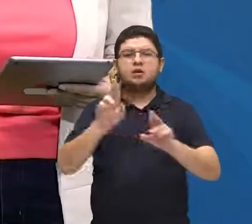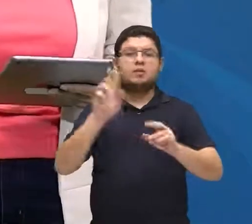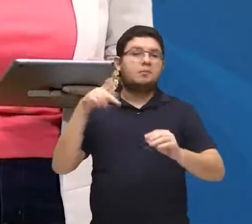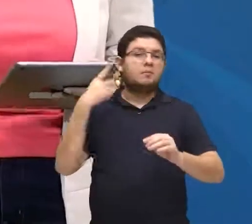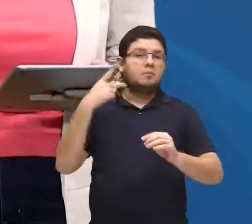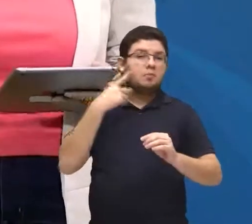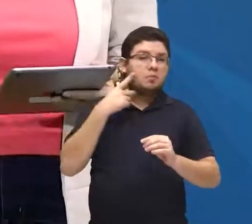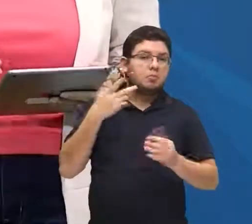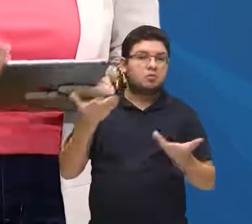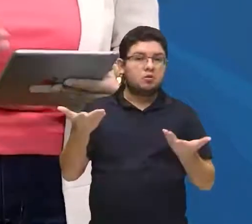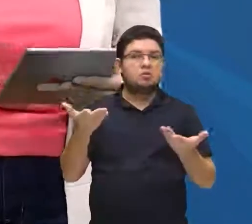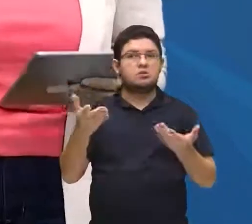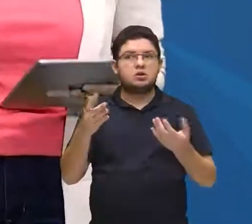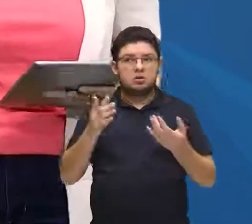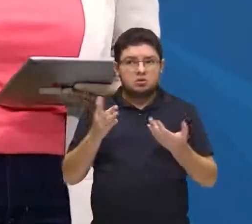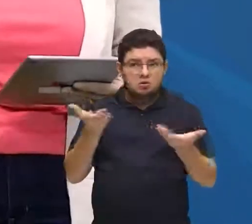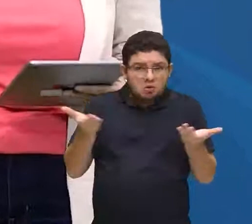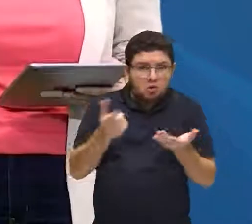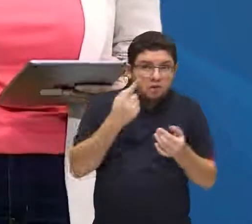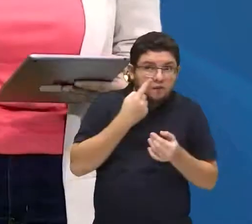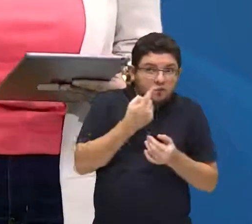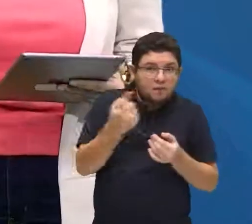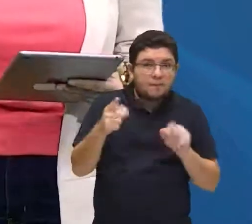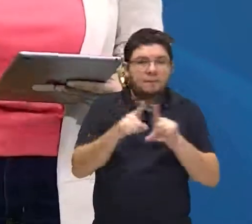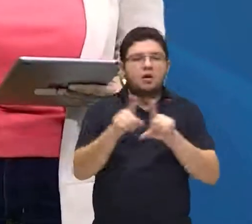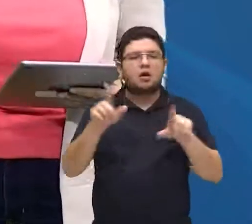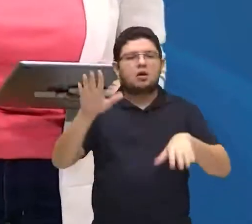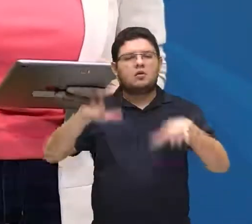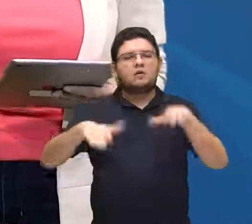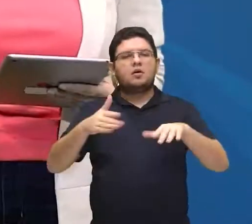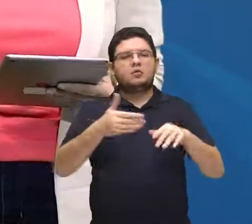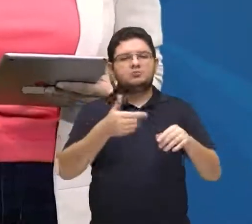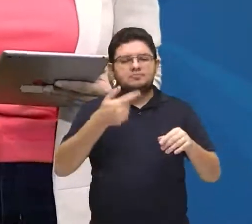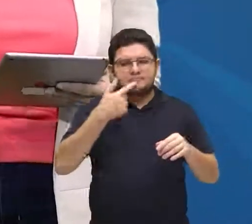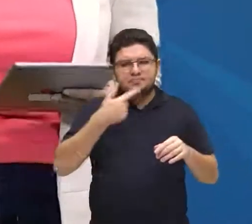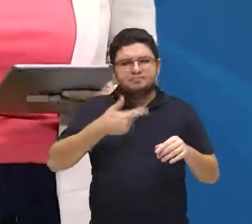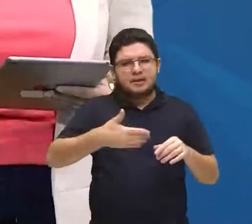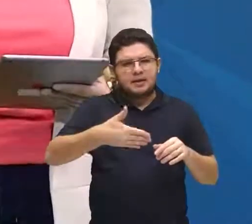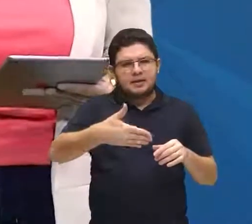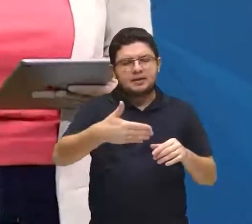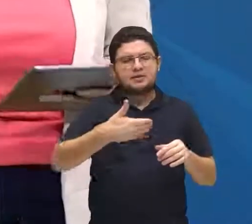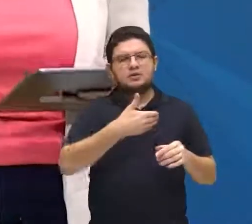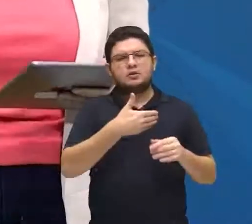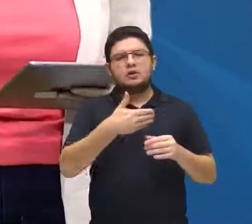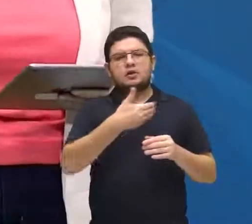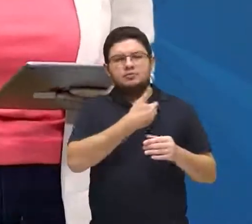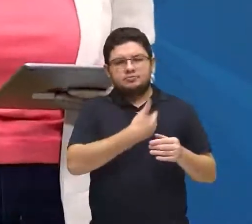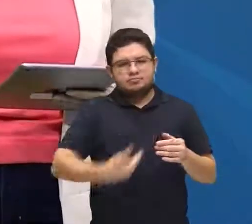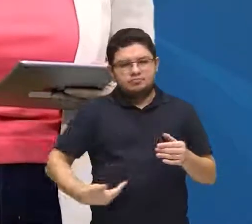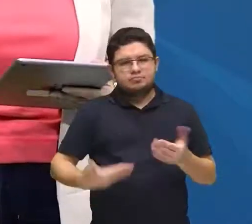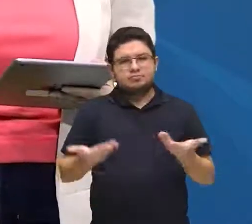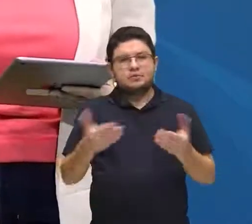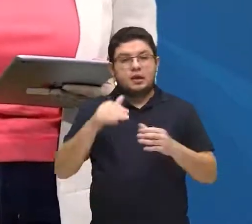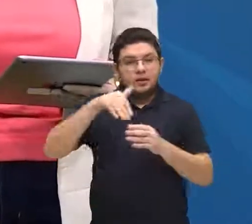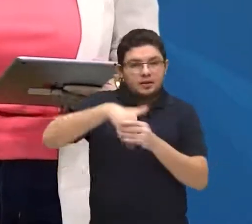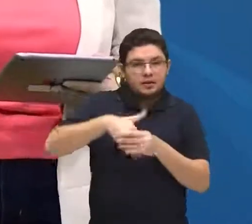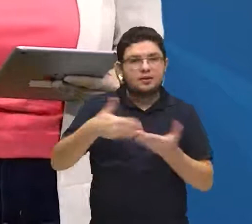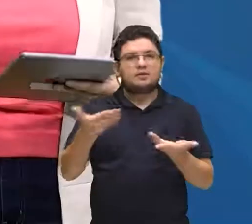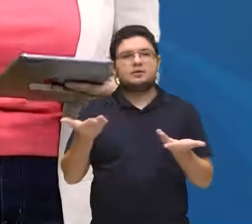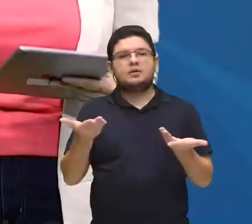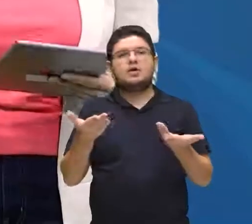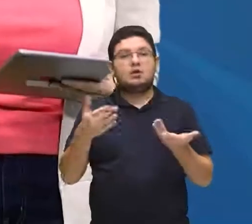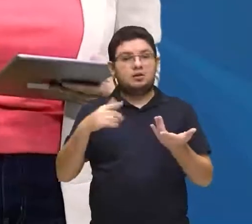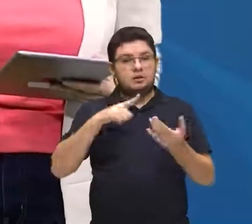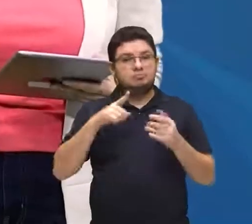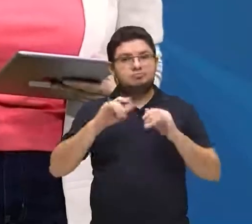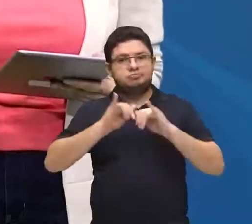elas afloram com maior facilidade. Na saúde, um exemplo disso são as diversas fake news que acontecem em relação